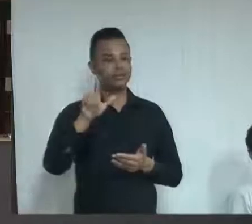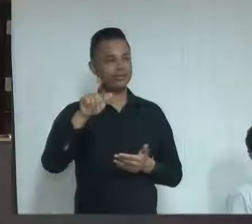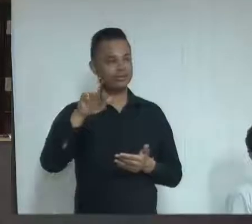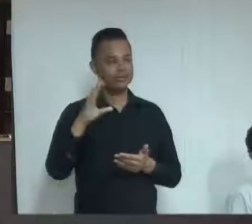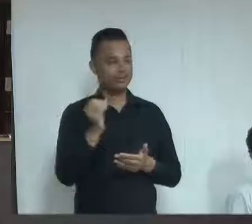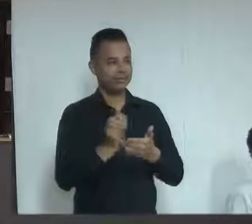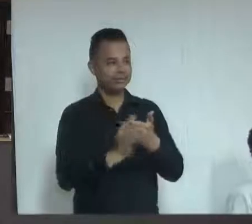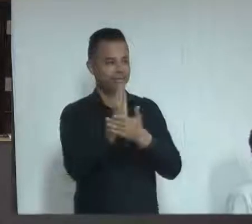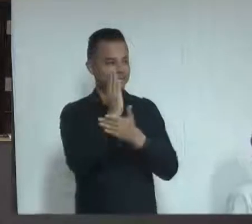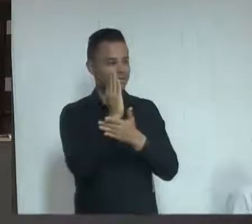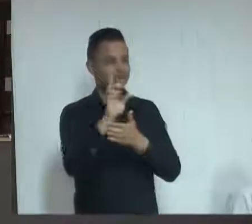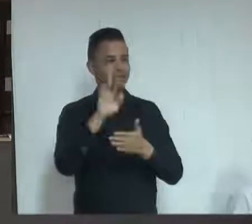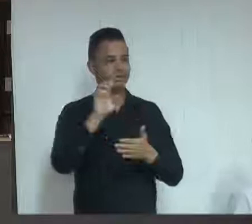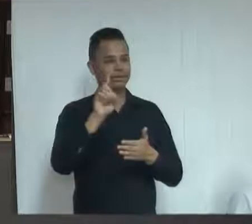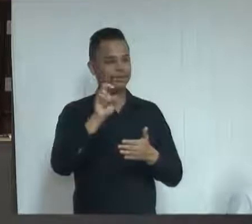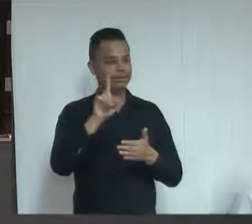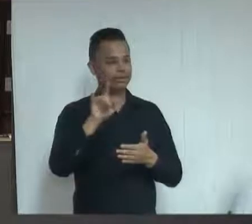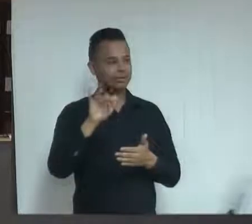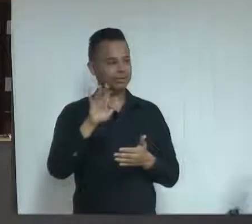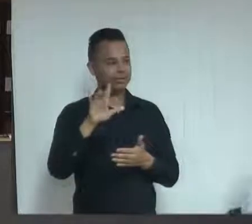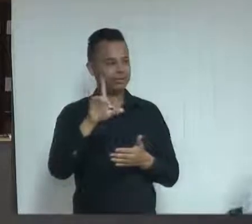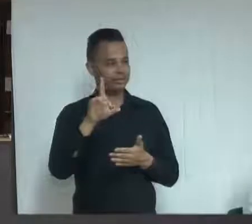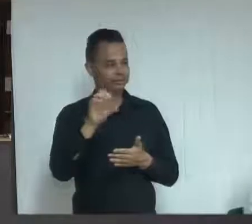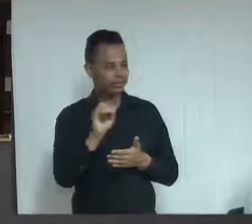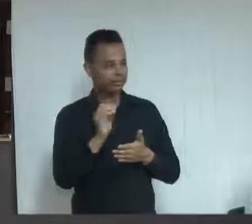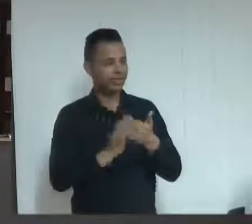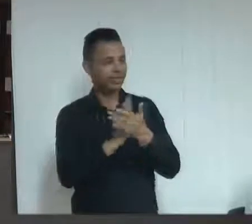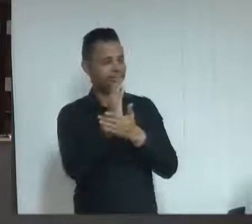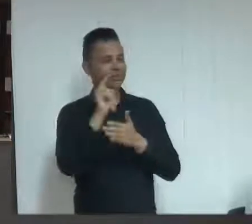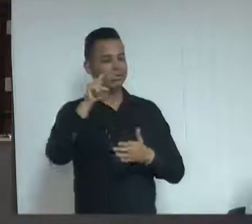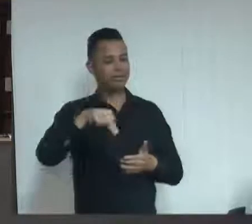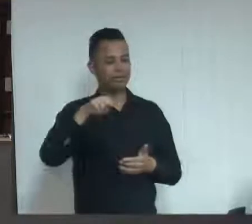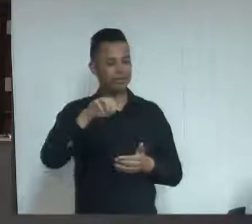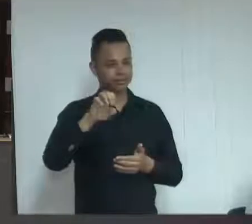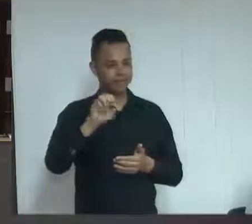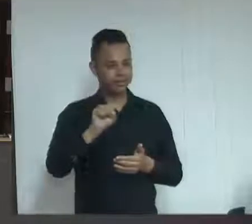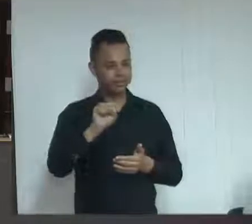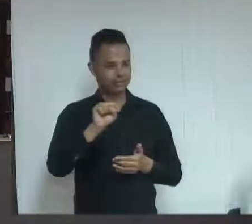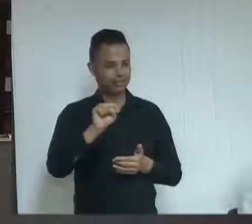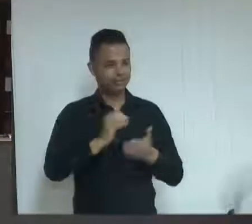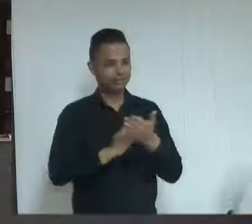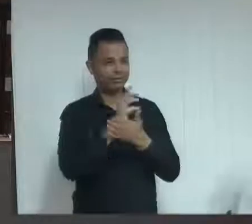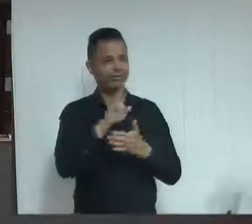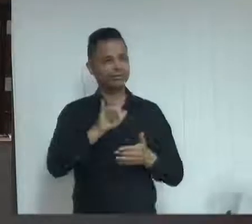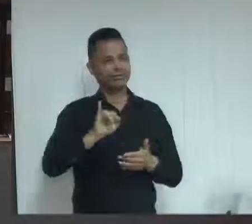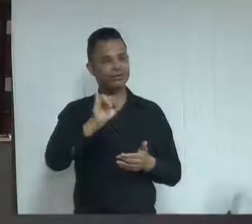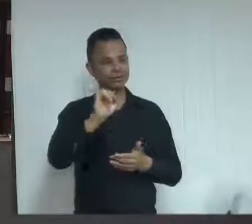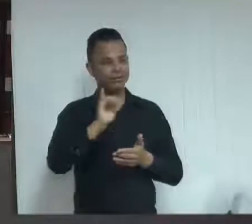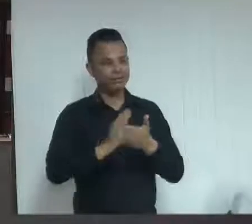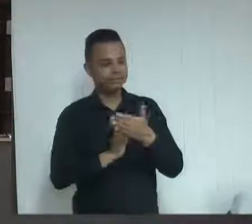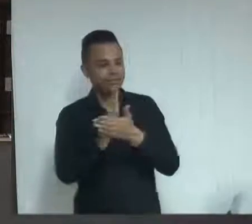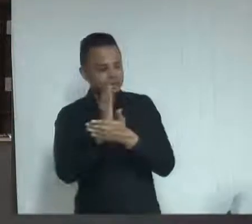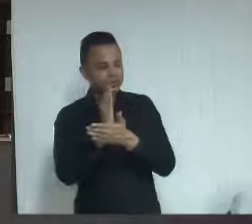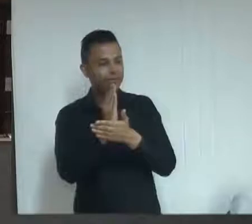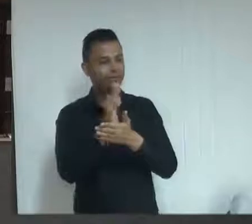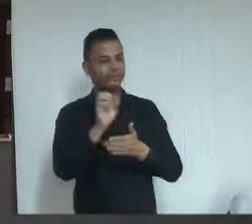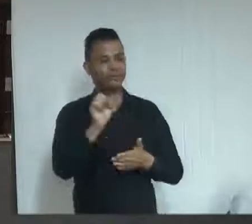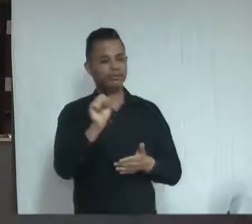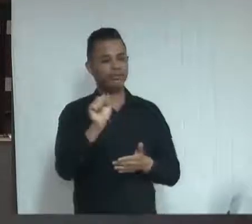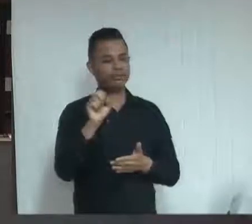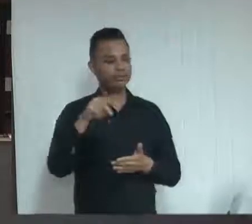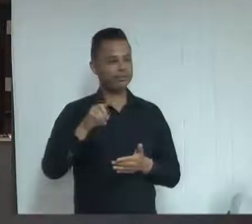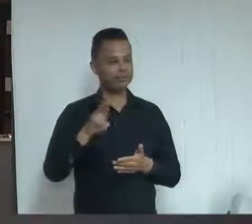Aprovo. Vereador Rodrigo Paixão. Aprovo. Vereador Rubens Nunes. Aprovo. Vereador Rui Macaxeira. Aprovo. Vereador Sandro